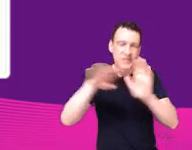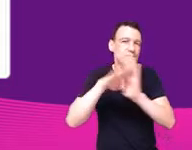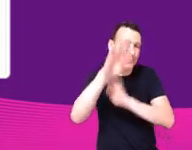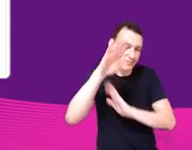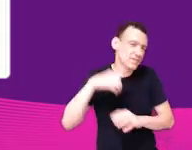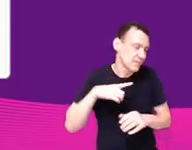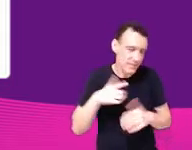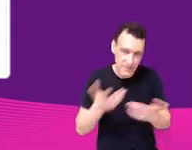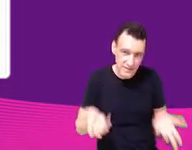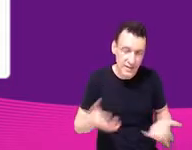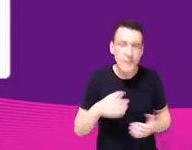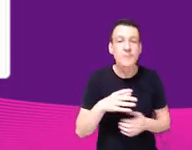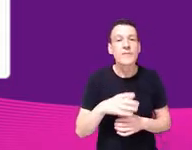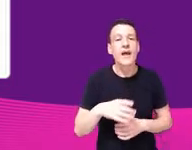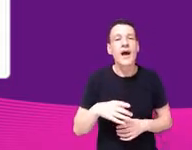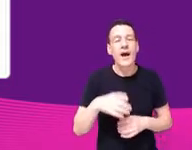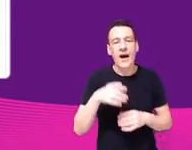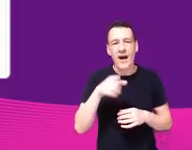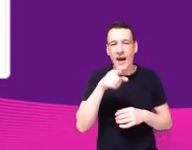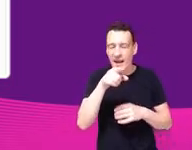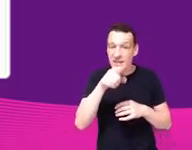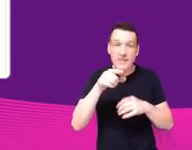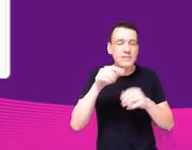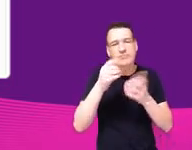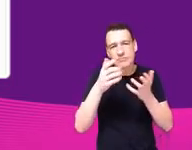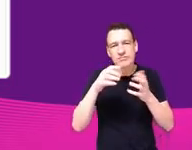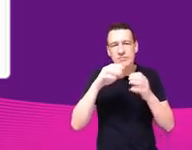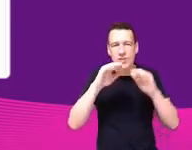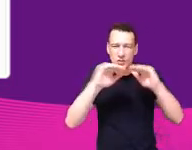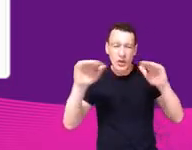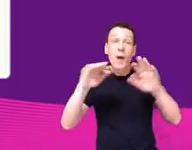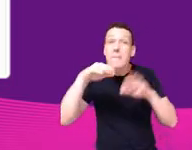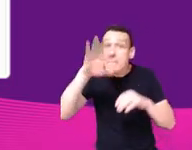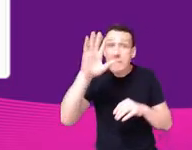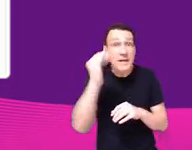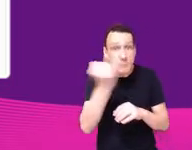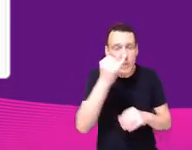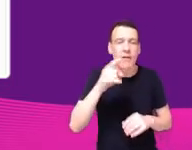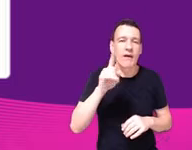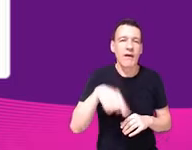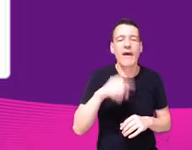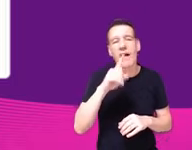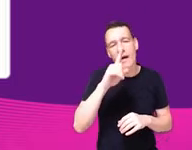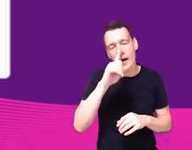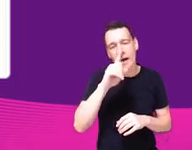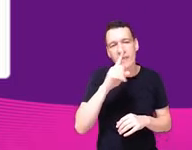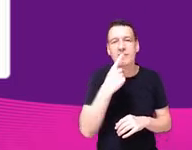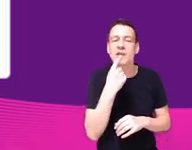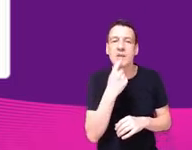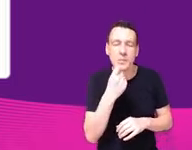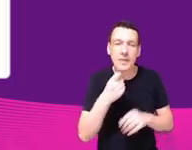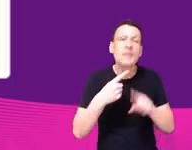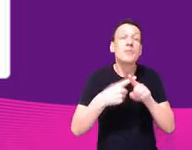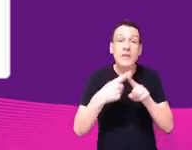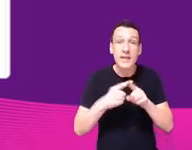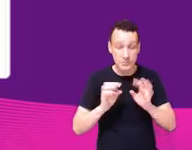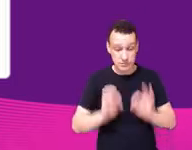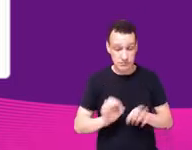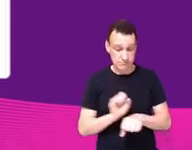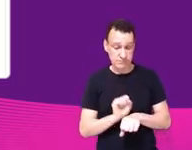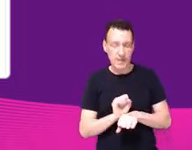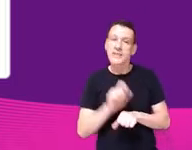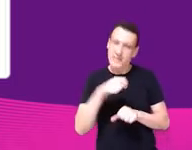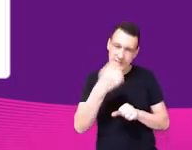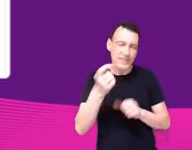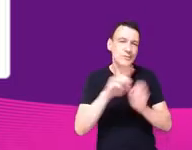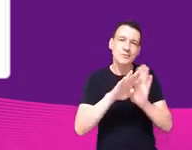aqui é a lista global, mas a que interessa mesmo é a linha vermelha dos pacientes ativos em lista de espera, mostrando um crescimento.